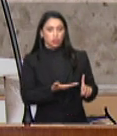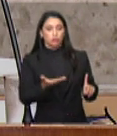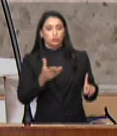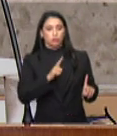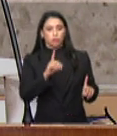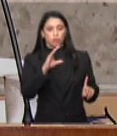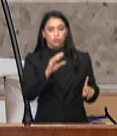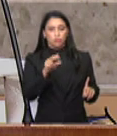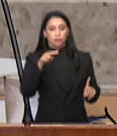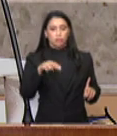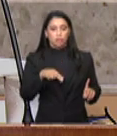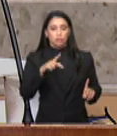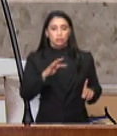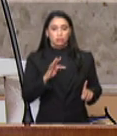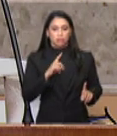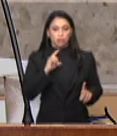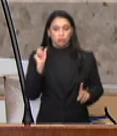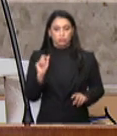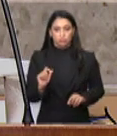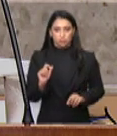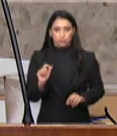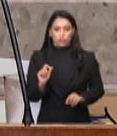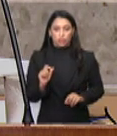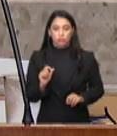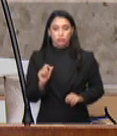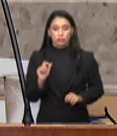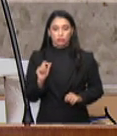um lenço estampado